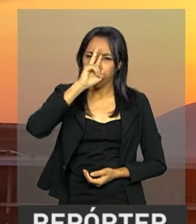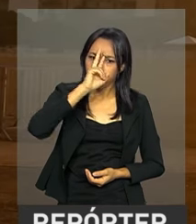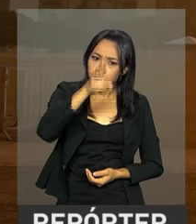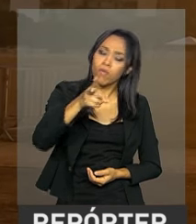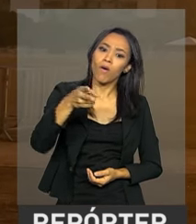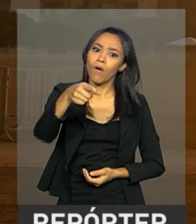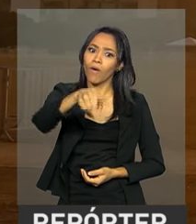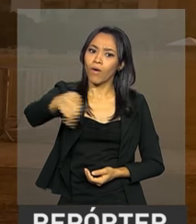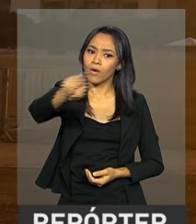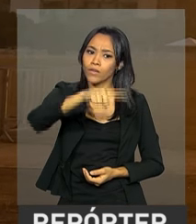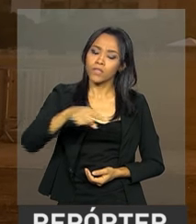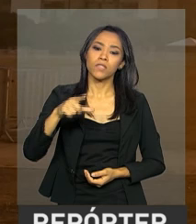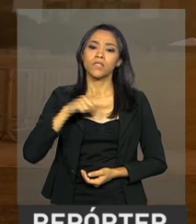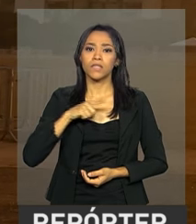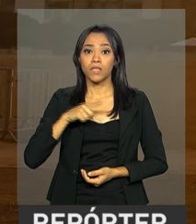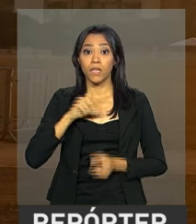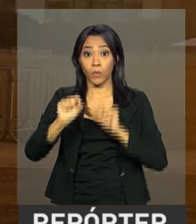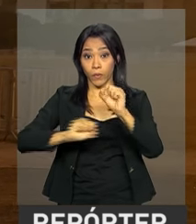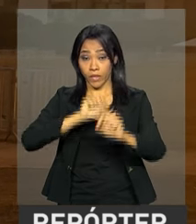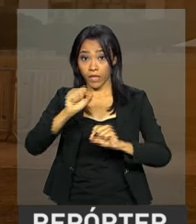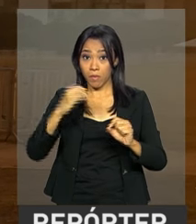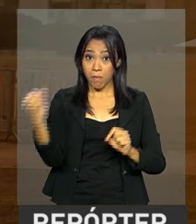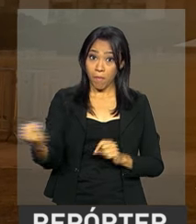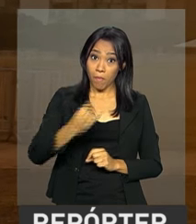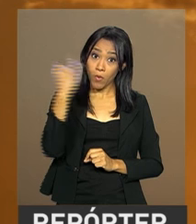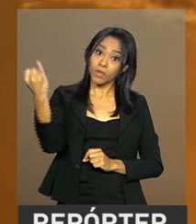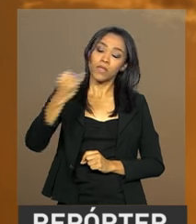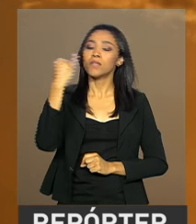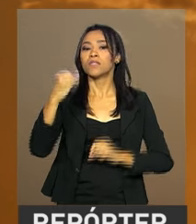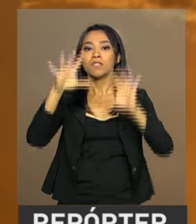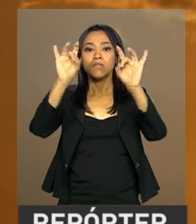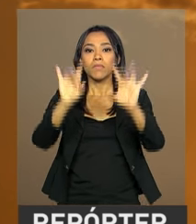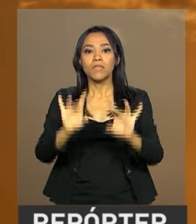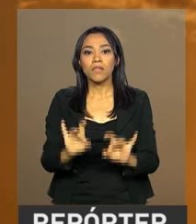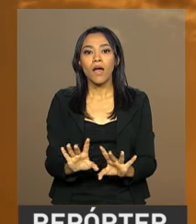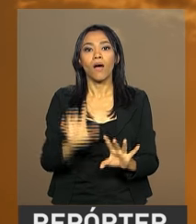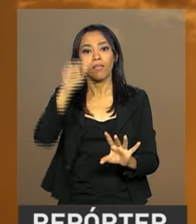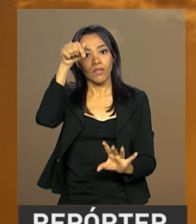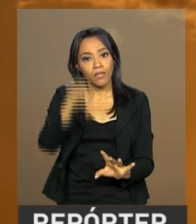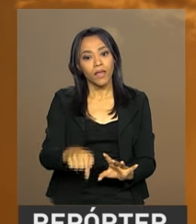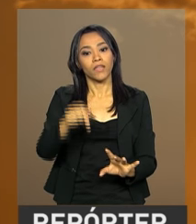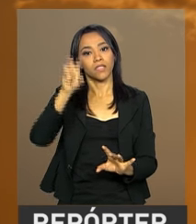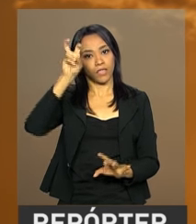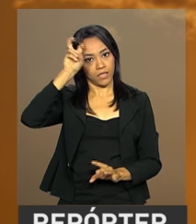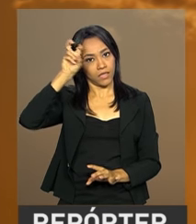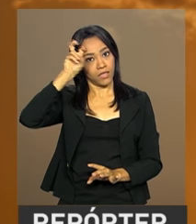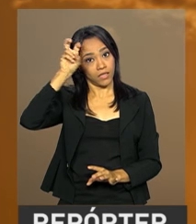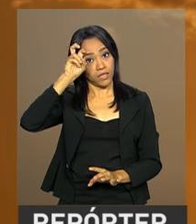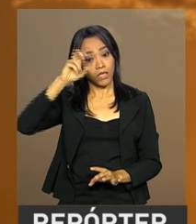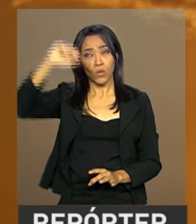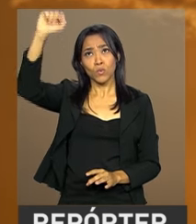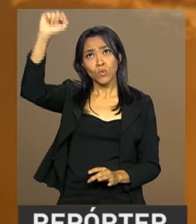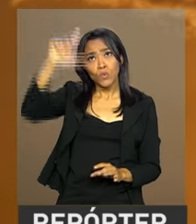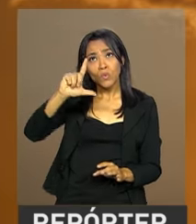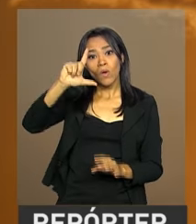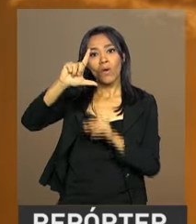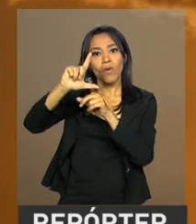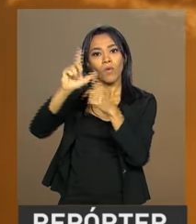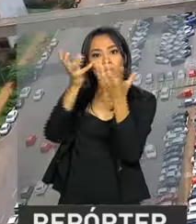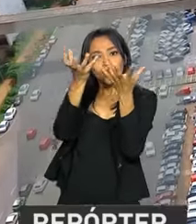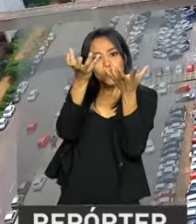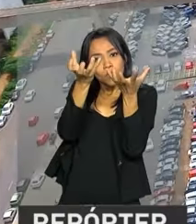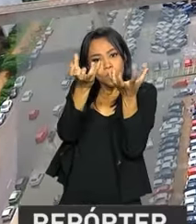Brasil ganha agora uma importância especial a partir desta quinta-feira os raios solares serão